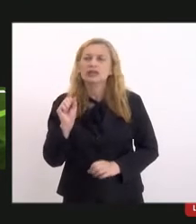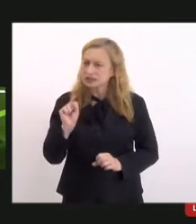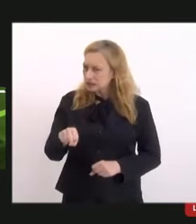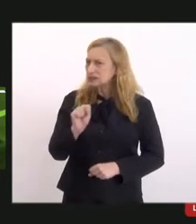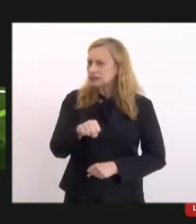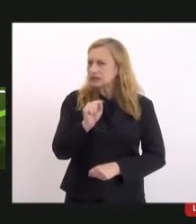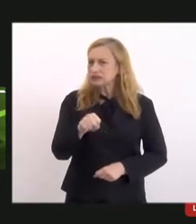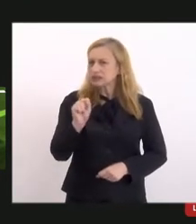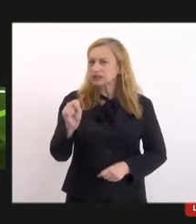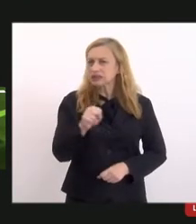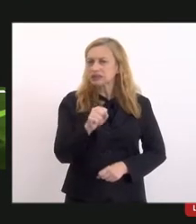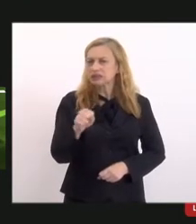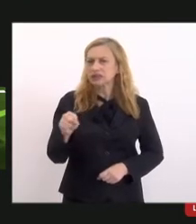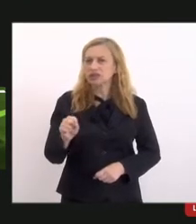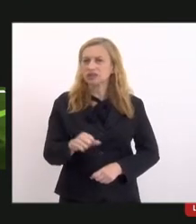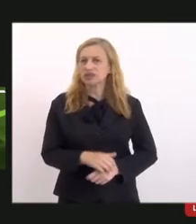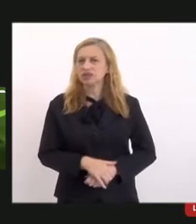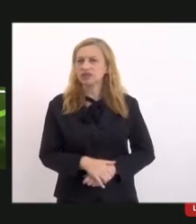Ah. Tá?